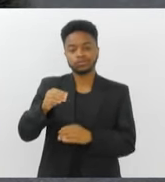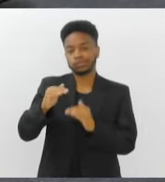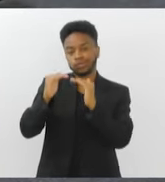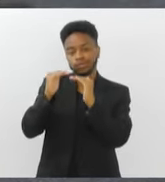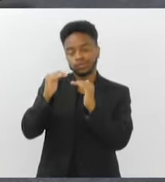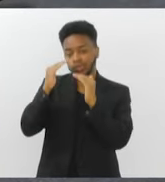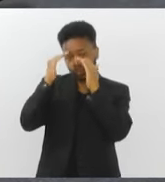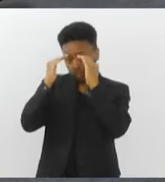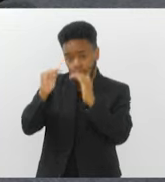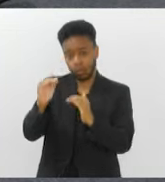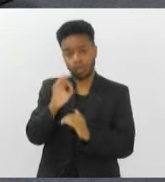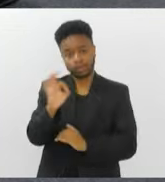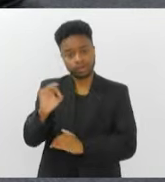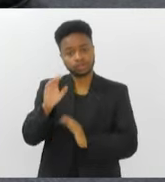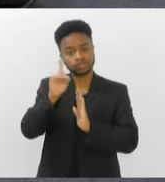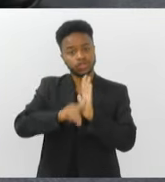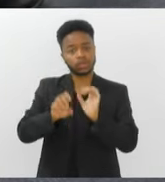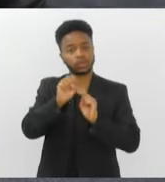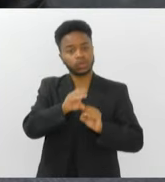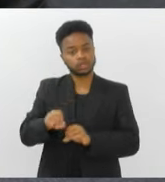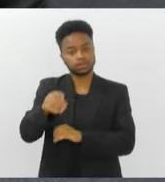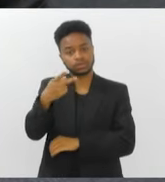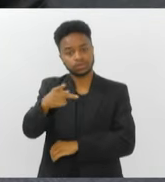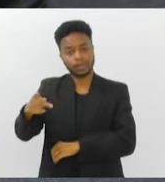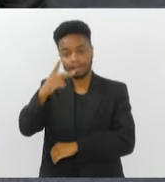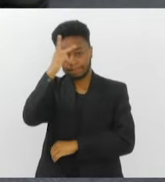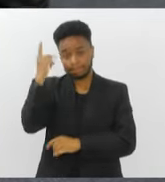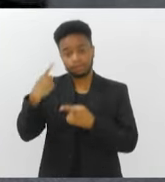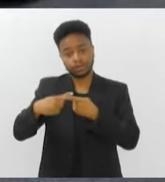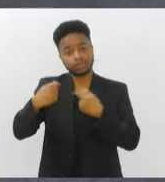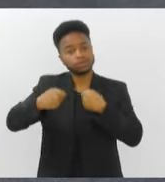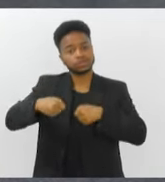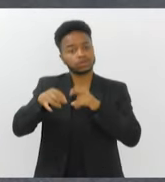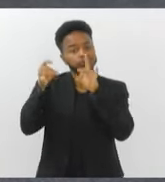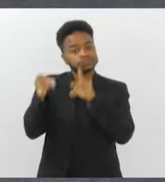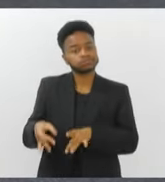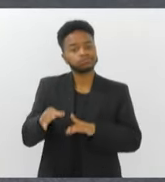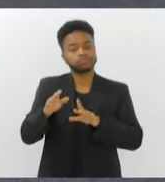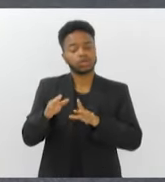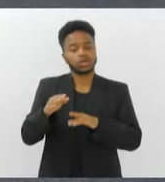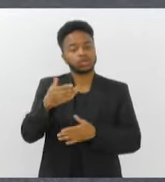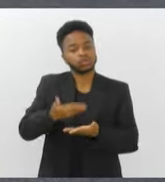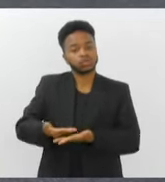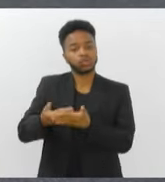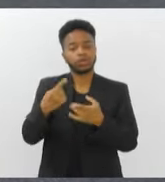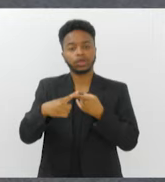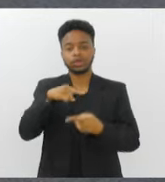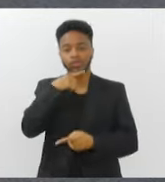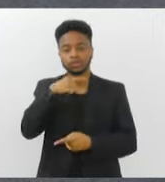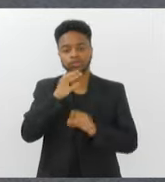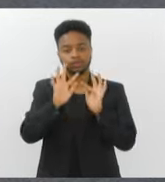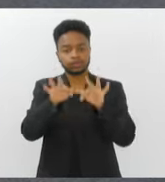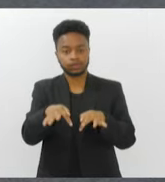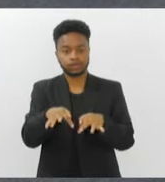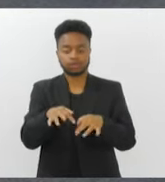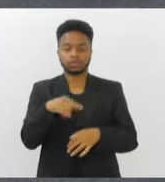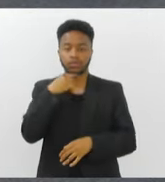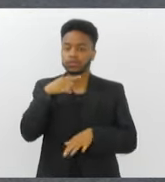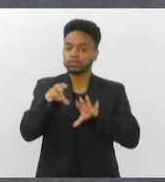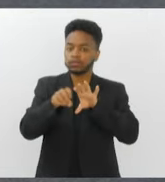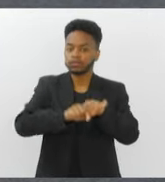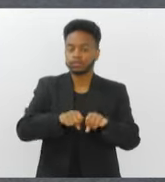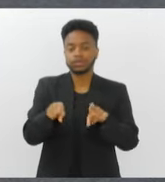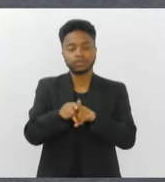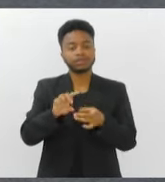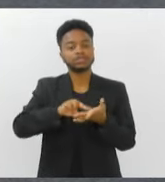para esse jovem que se matriculou e teve que abandonar os estudos porque não conseguiu concluir. E significa também um desperdício